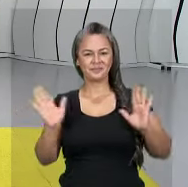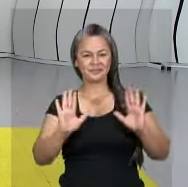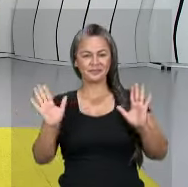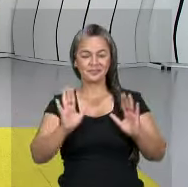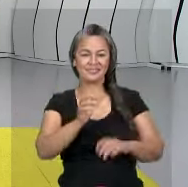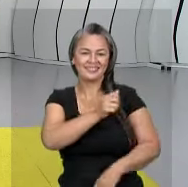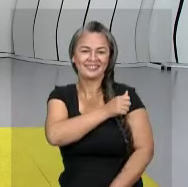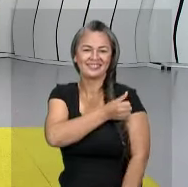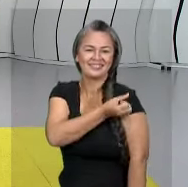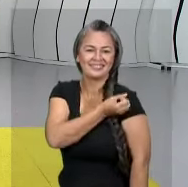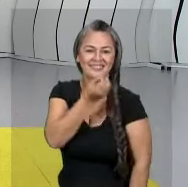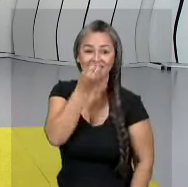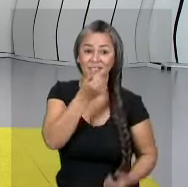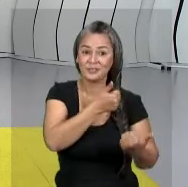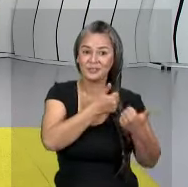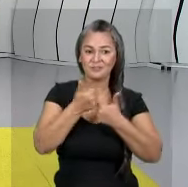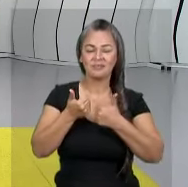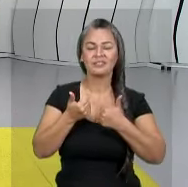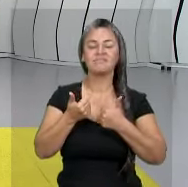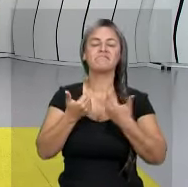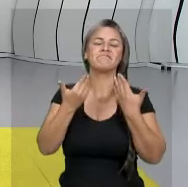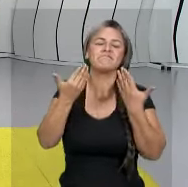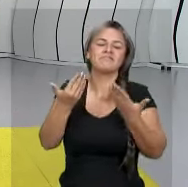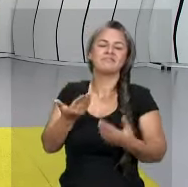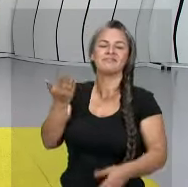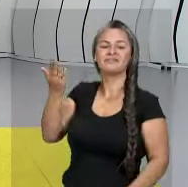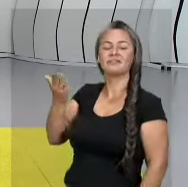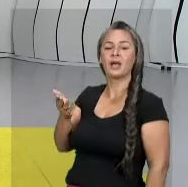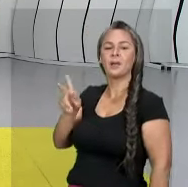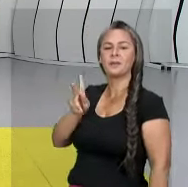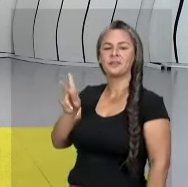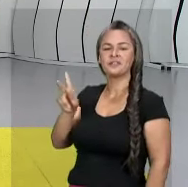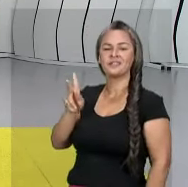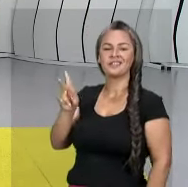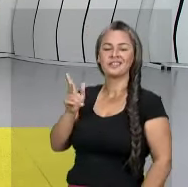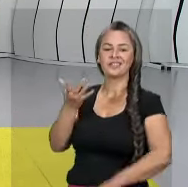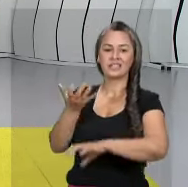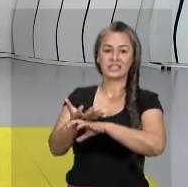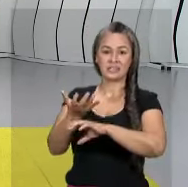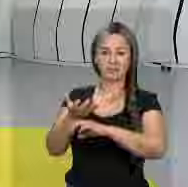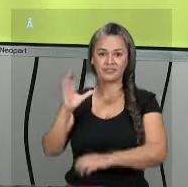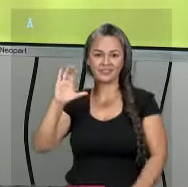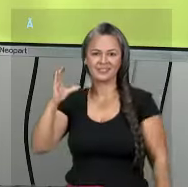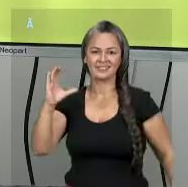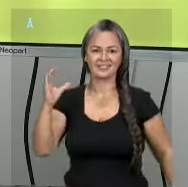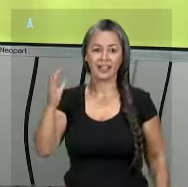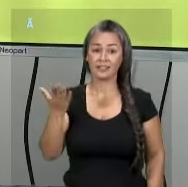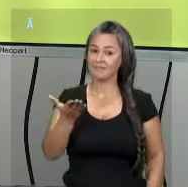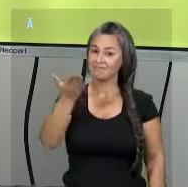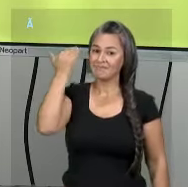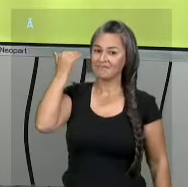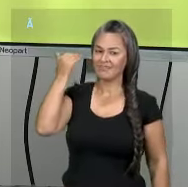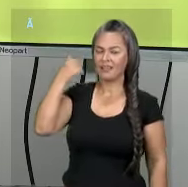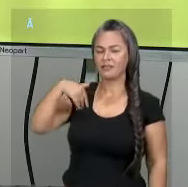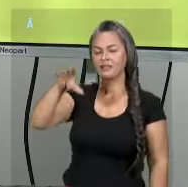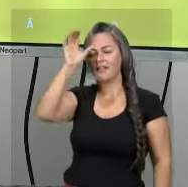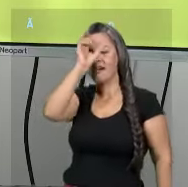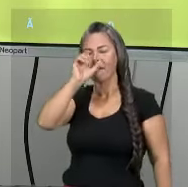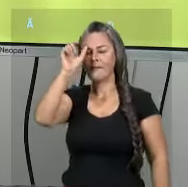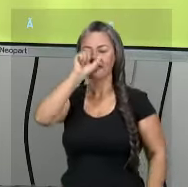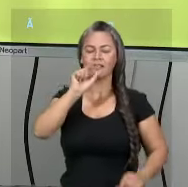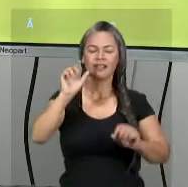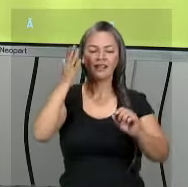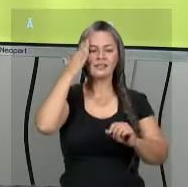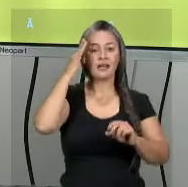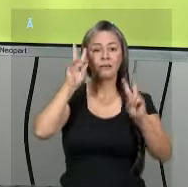Olá, sexto ano! Tudo bem com vocês? Meu nome é Isabela Moreira e eu sou a sua professora de Ciências. Vem comigo para a gente saber qual é o tema da